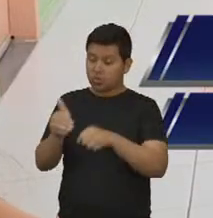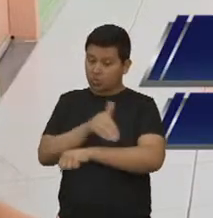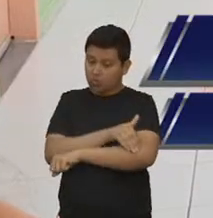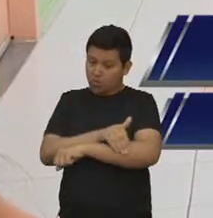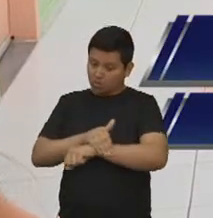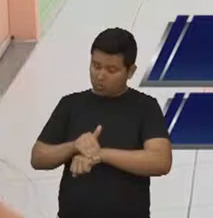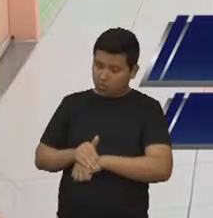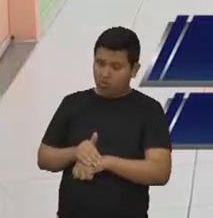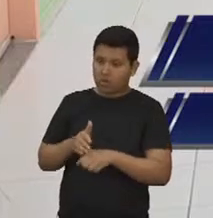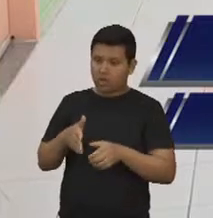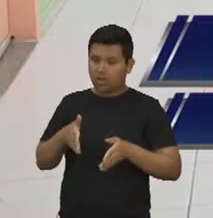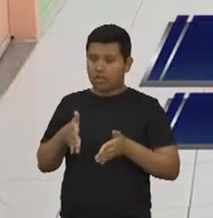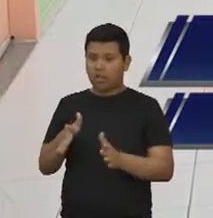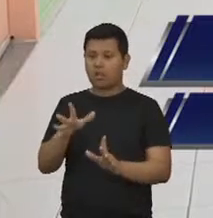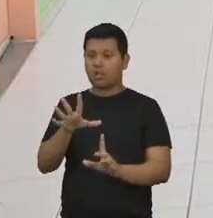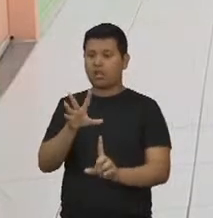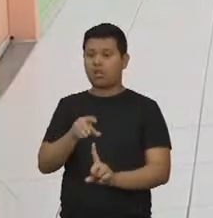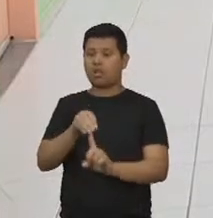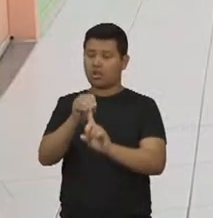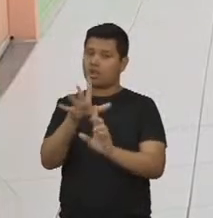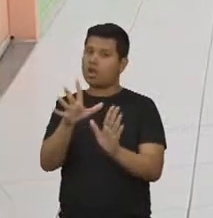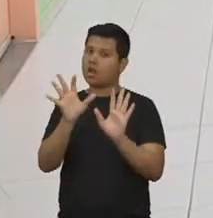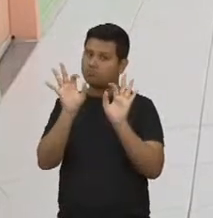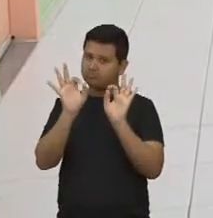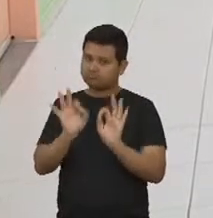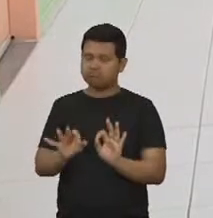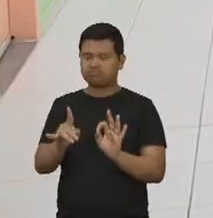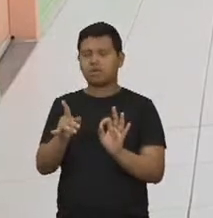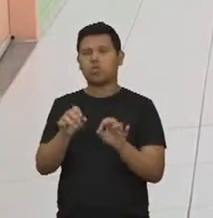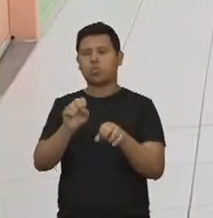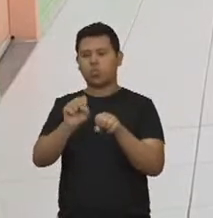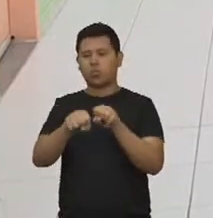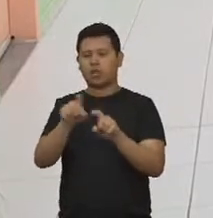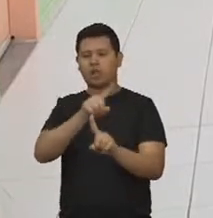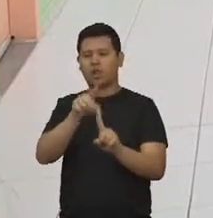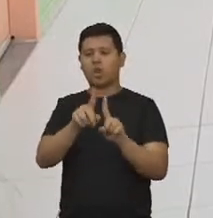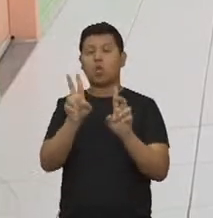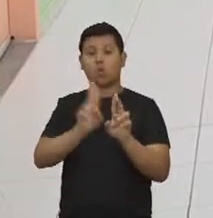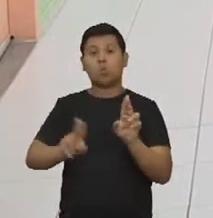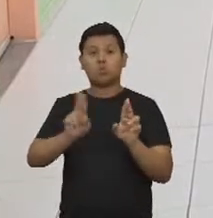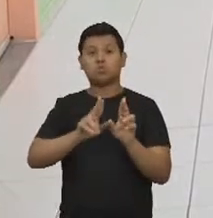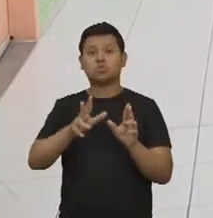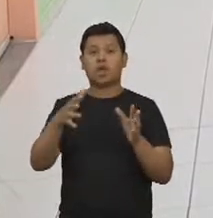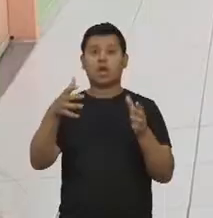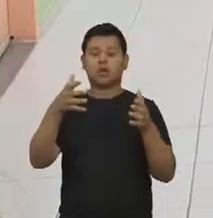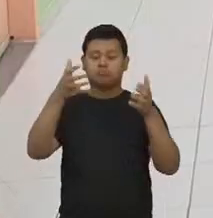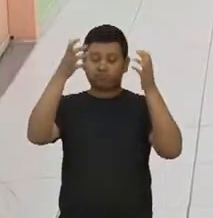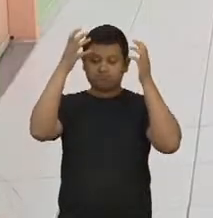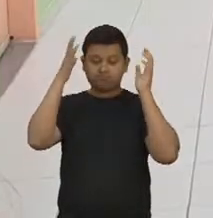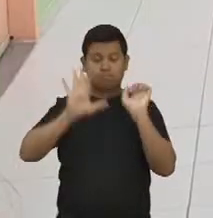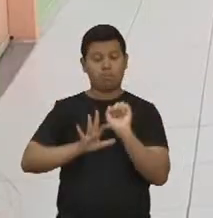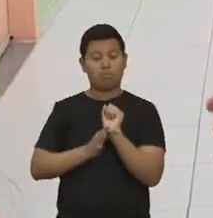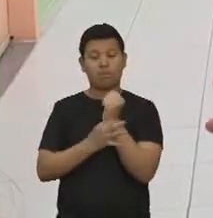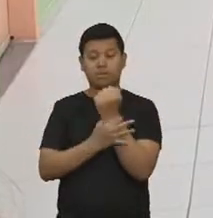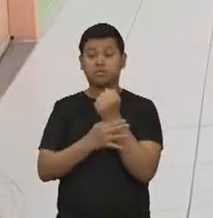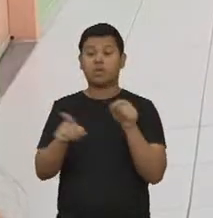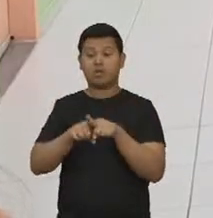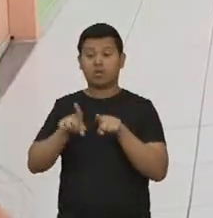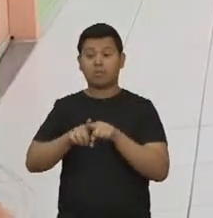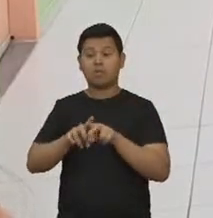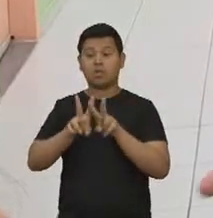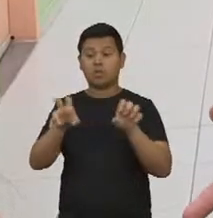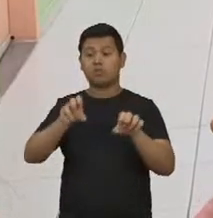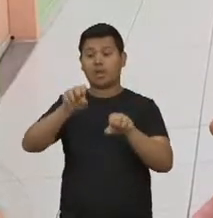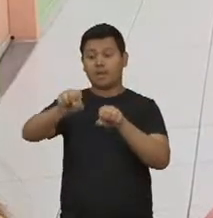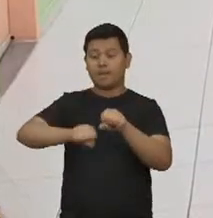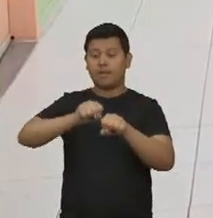uma ciclovia, uma ciclofaixa, estarem circulando por ela, usar o equipamento de proteção, especialmente falando também sobre as